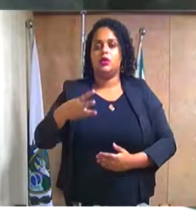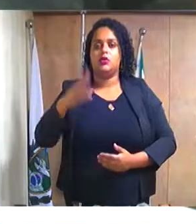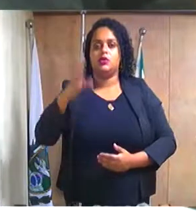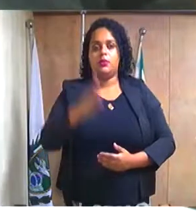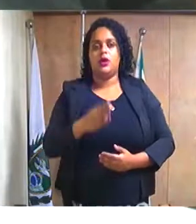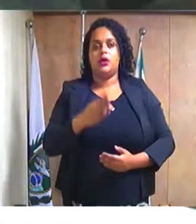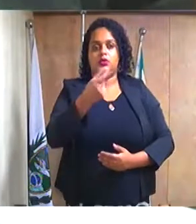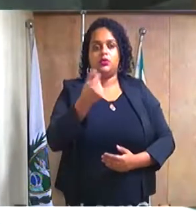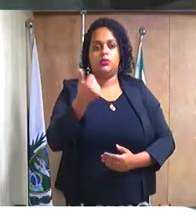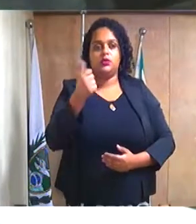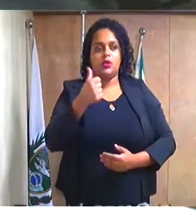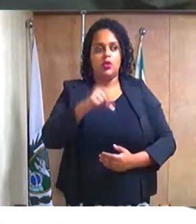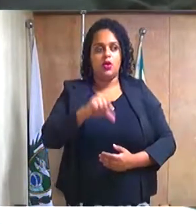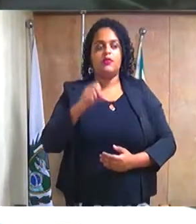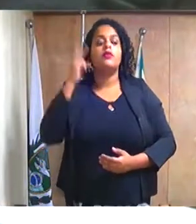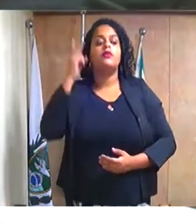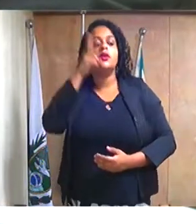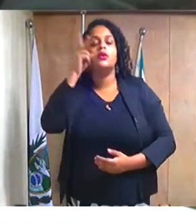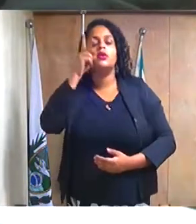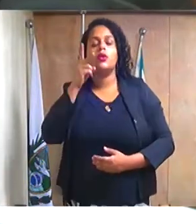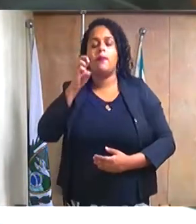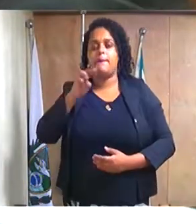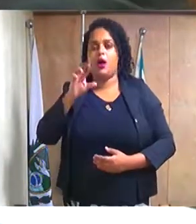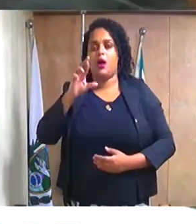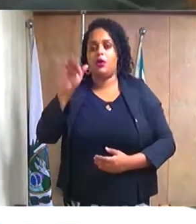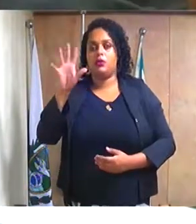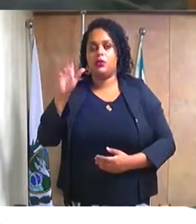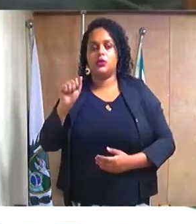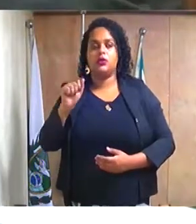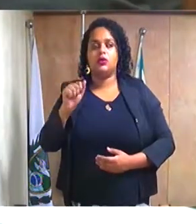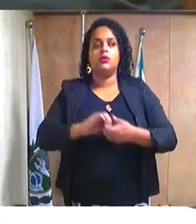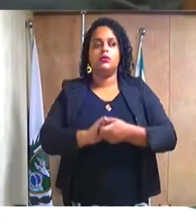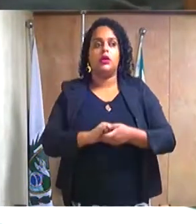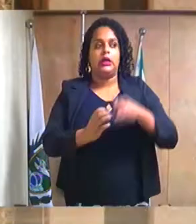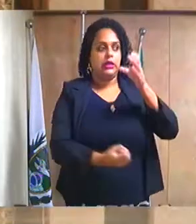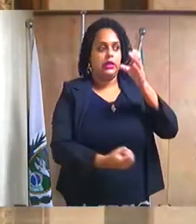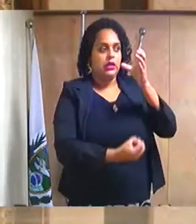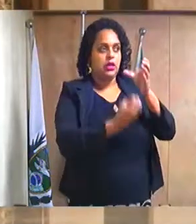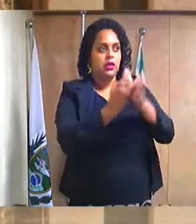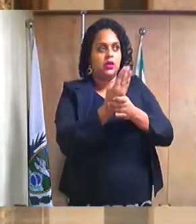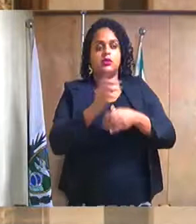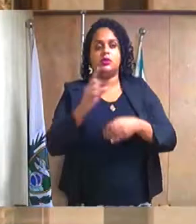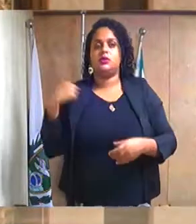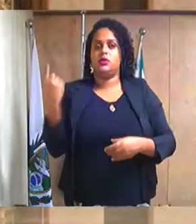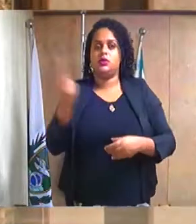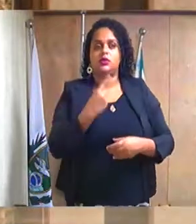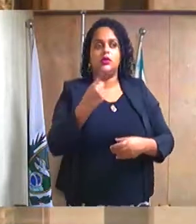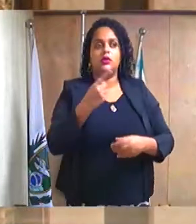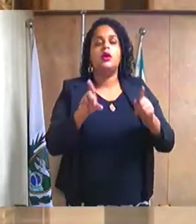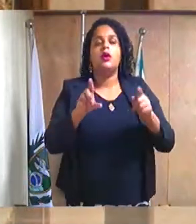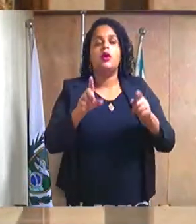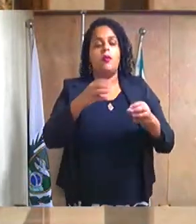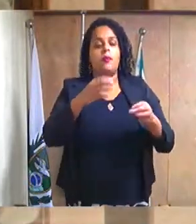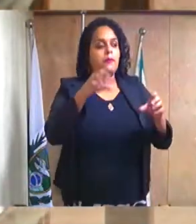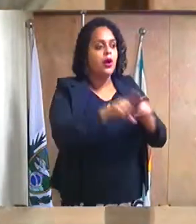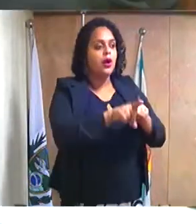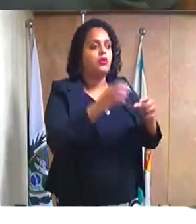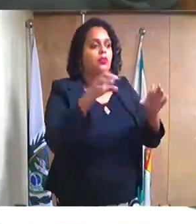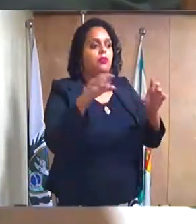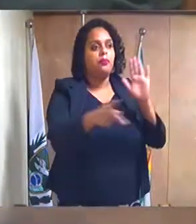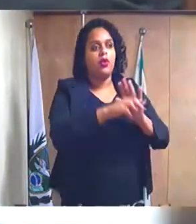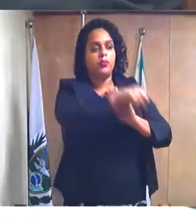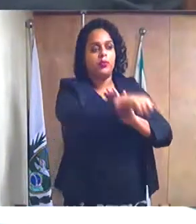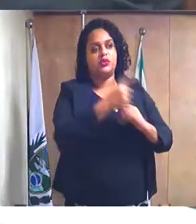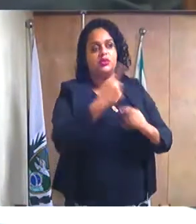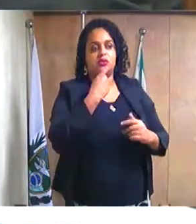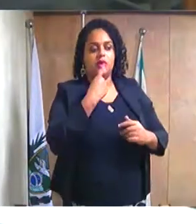cientista e o vereador Marcos Barbosa, dispondo sobre a criação de bancos municipais de sangue e dos hospitais do município de Duque de Caxias. A matéria